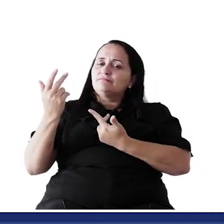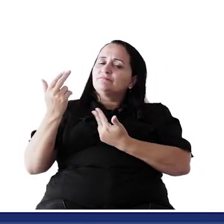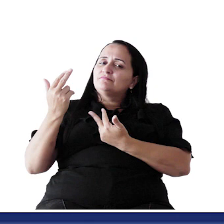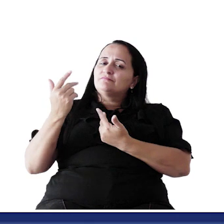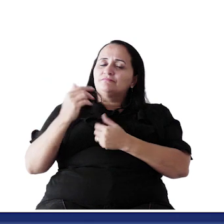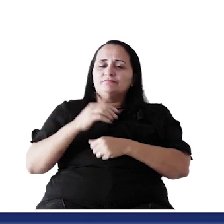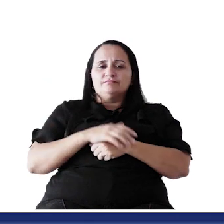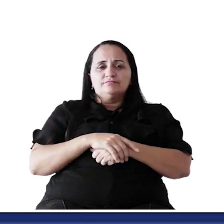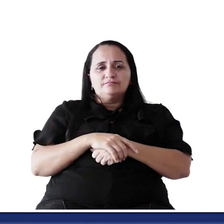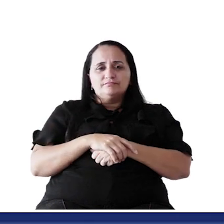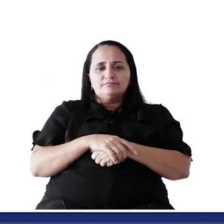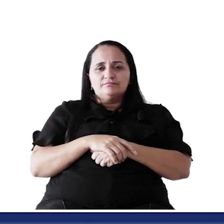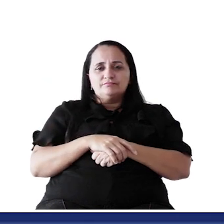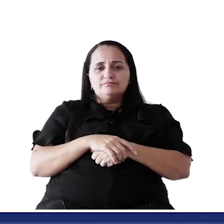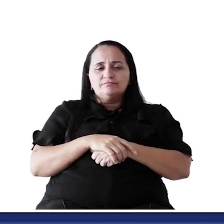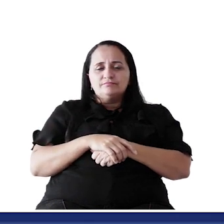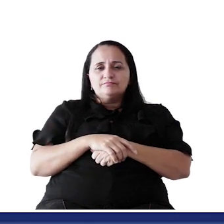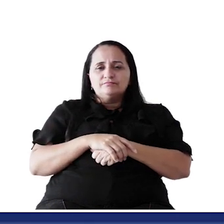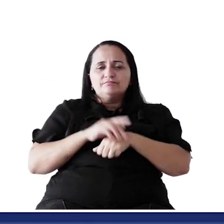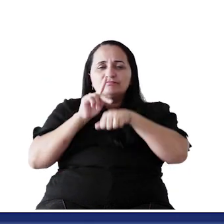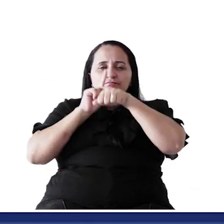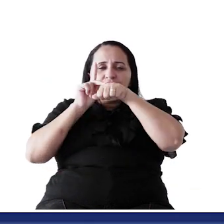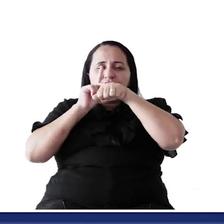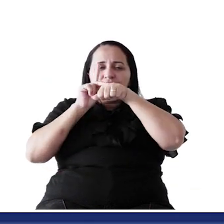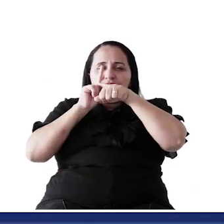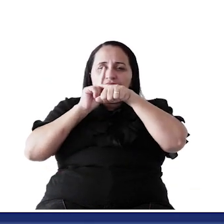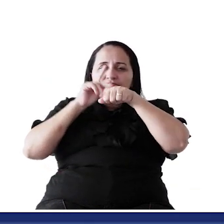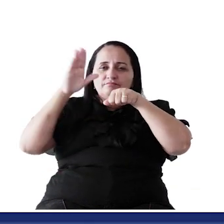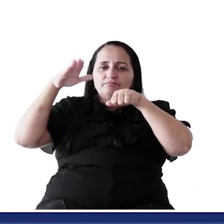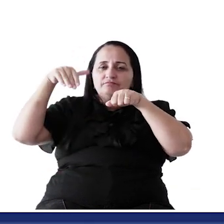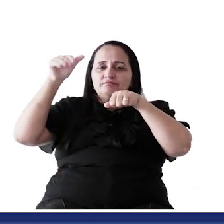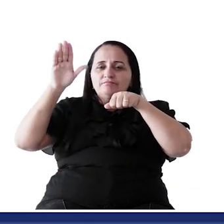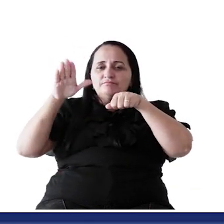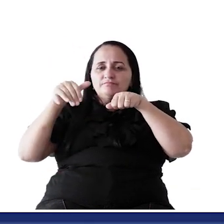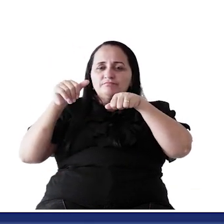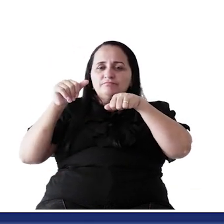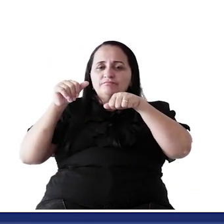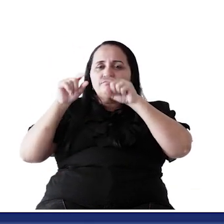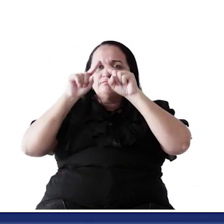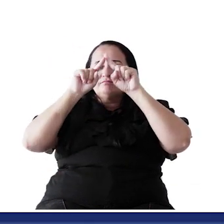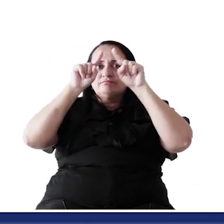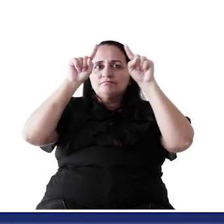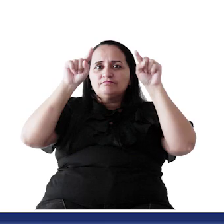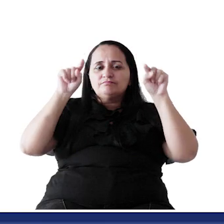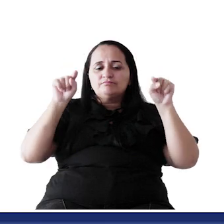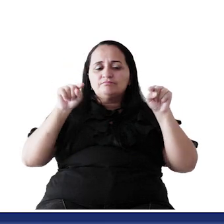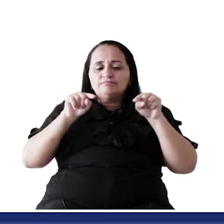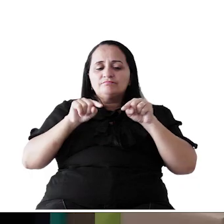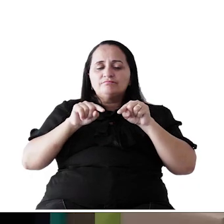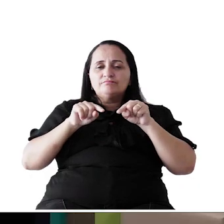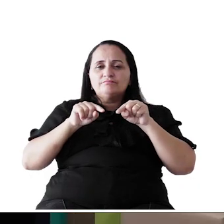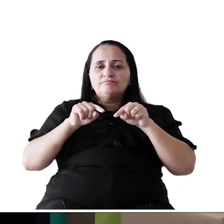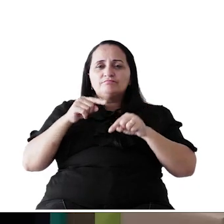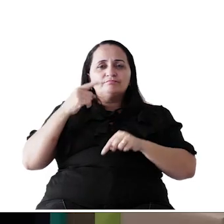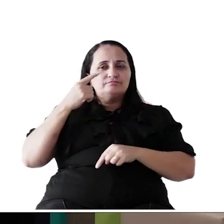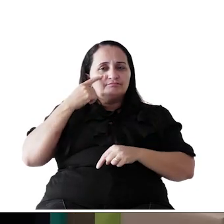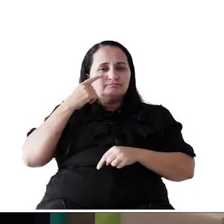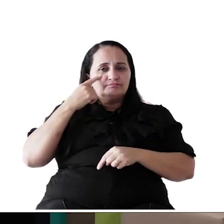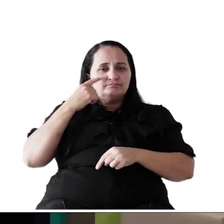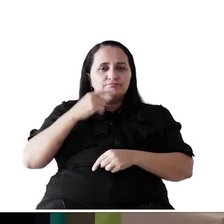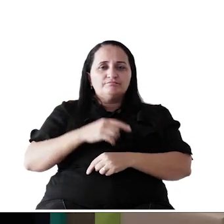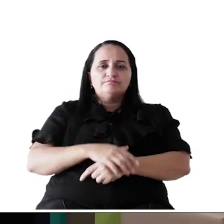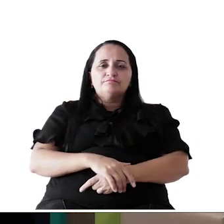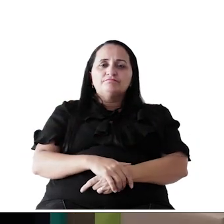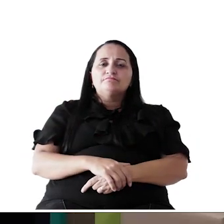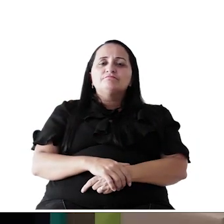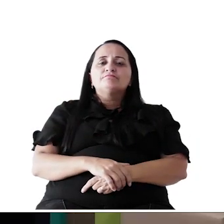A parte pintada de preto corresponde a que fração da figura? Vamos lá.